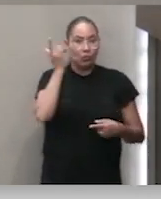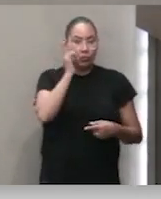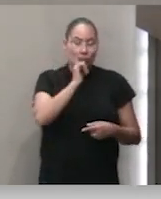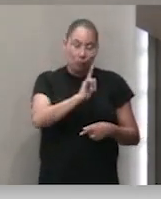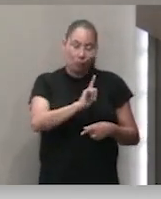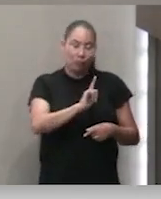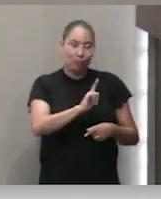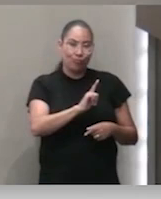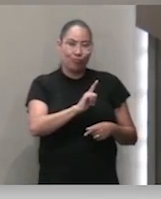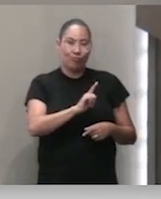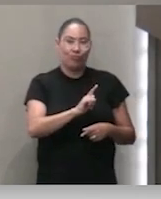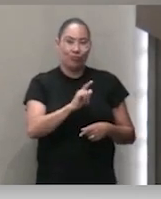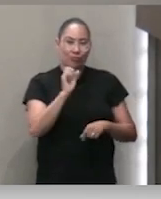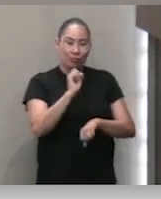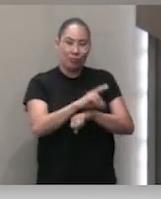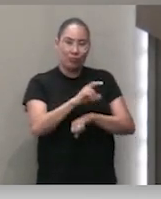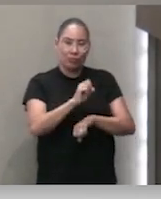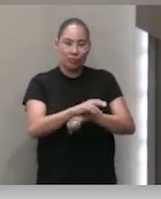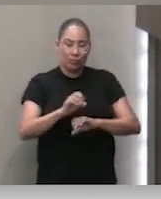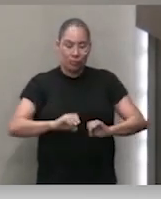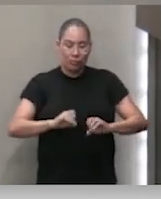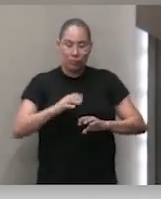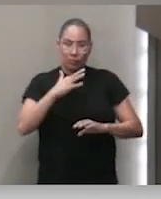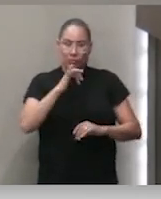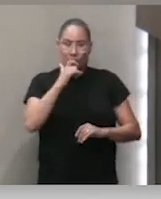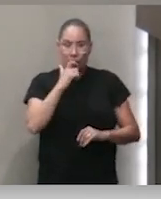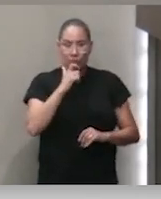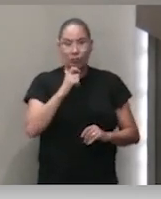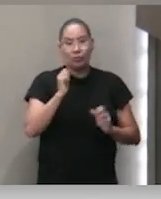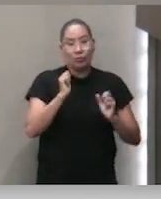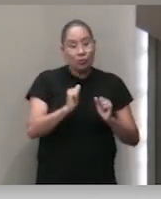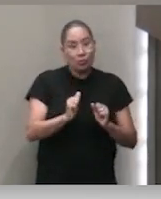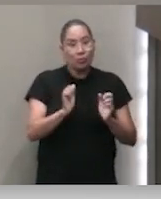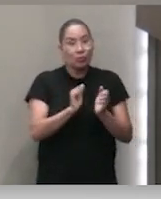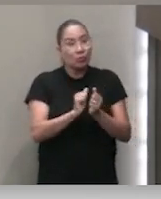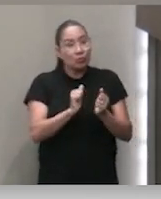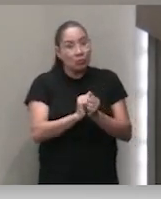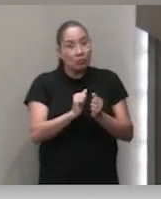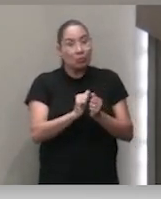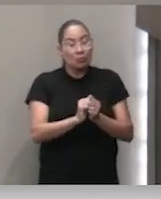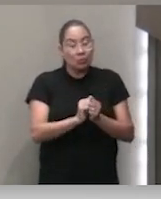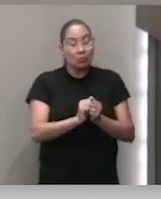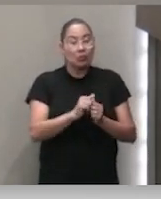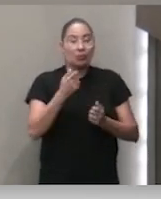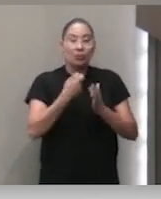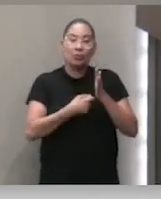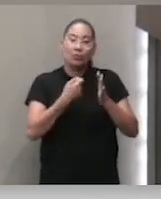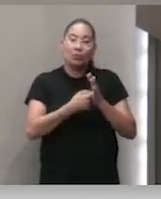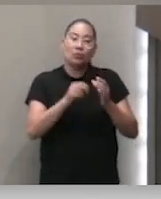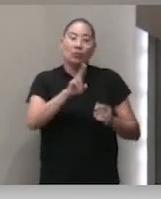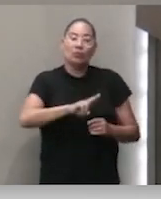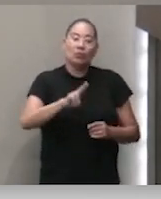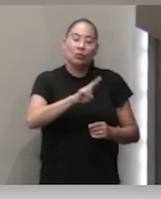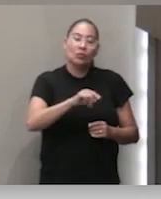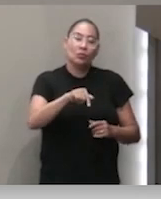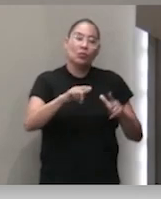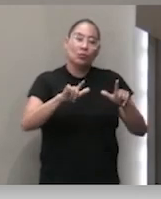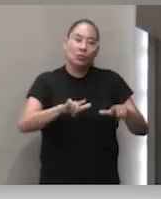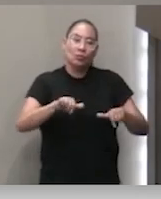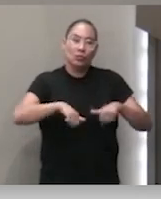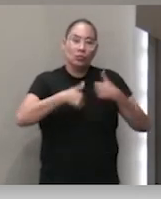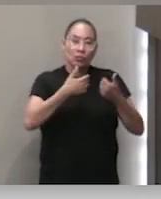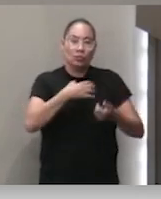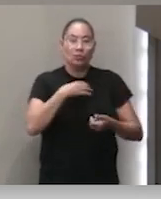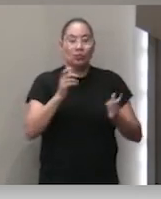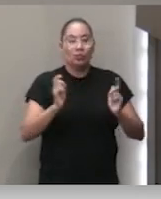suprir a necessidade das vagas na educação infantil. Então podemos unir o útil ao agradável e tentar usar aquele espaço da melhor maneira